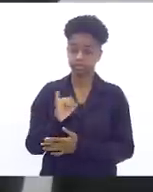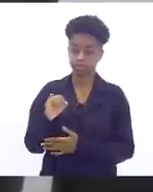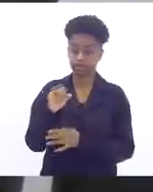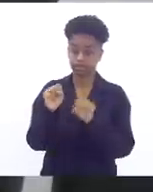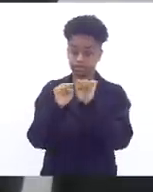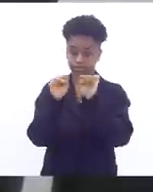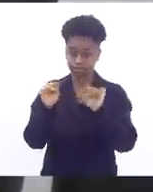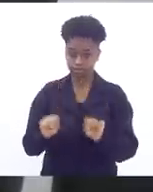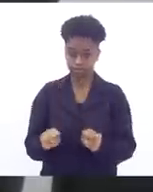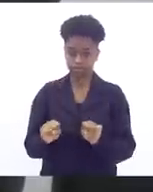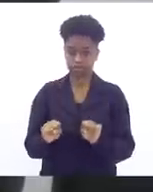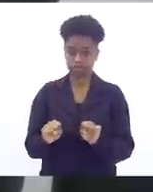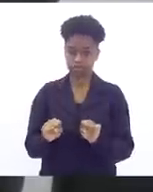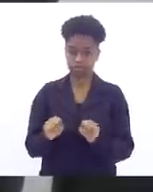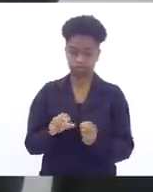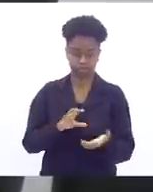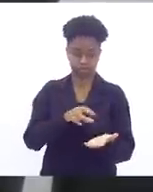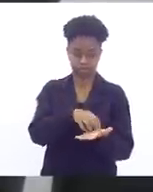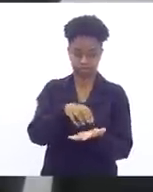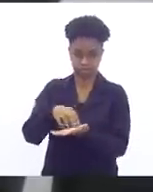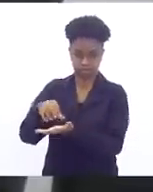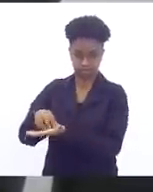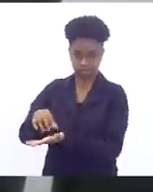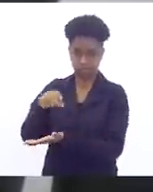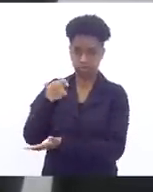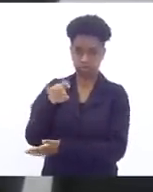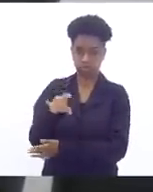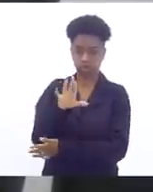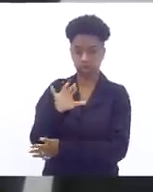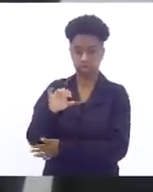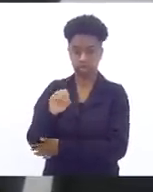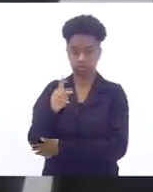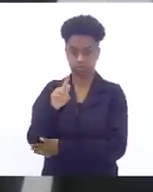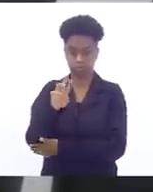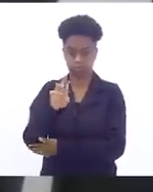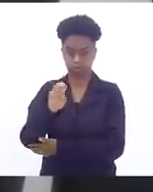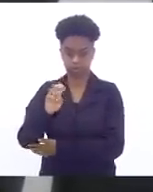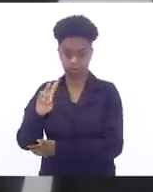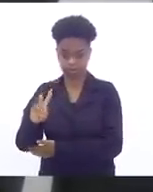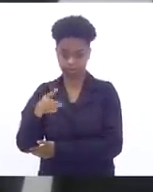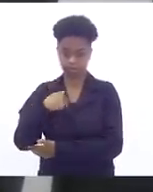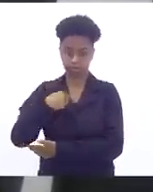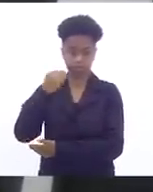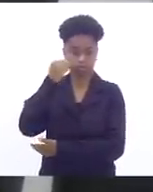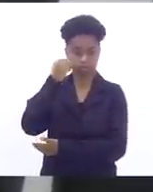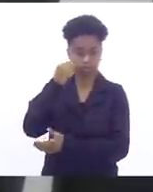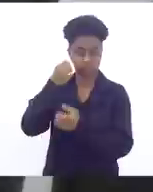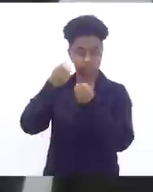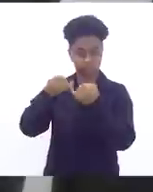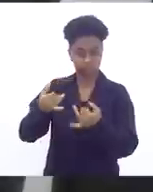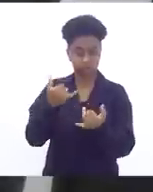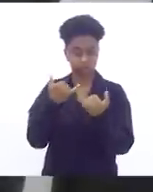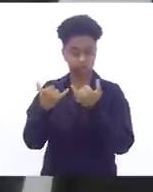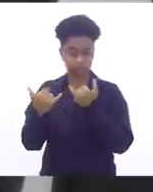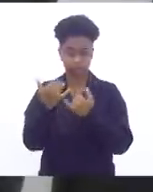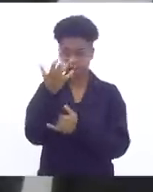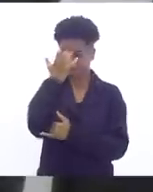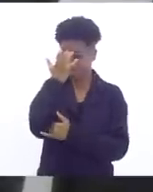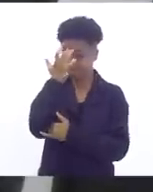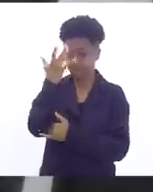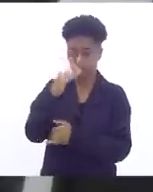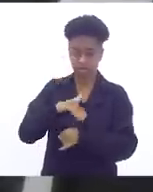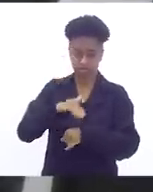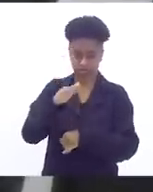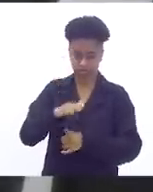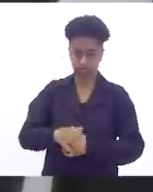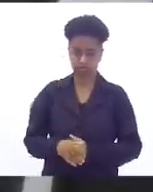fossem centralizados no rio previdência que eu tô querendo dizer a informação tivesse ficaria mais fácil ao